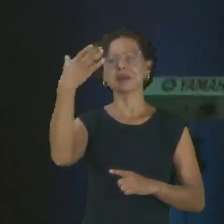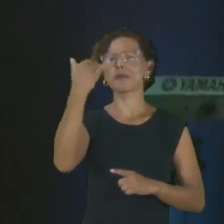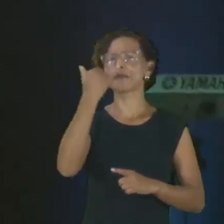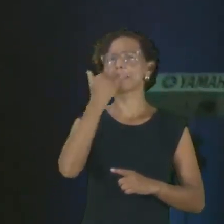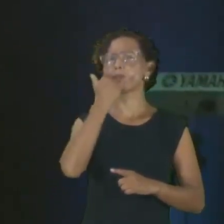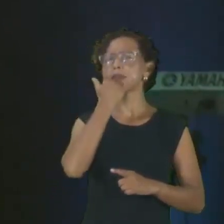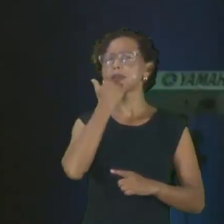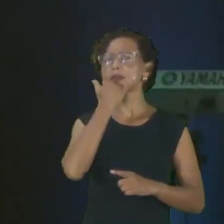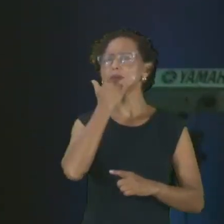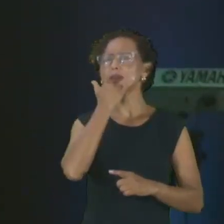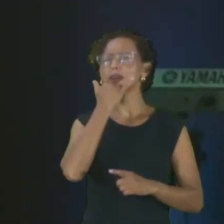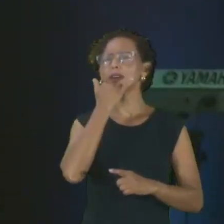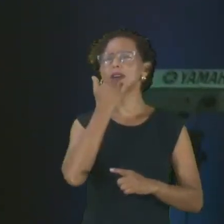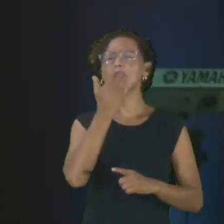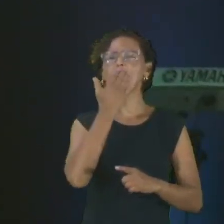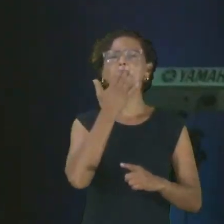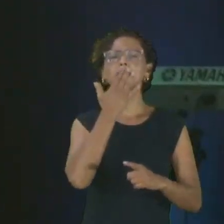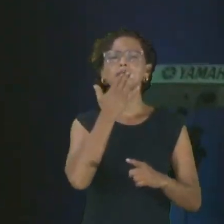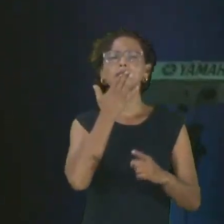perdoado pelo sangue.